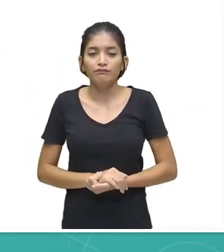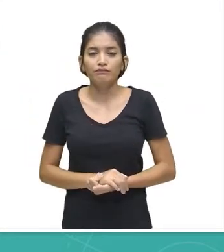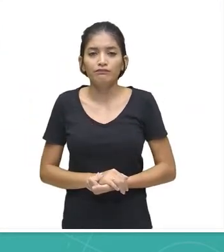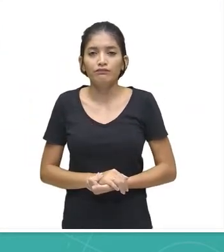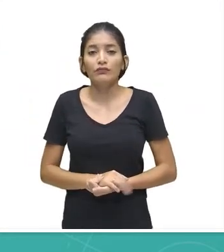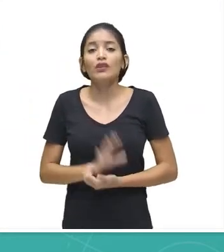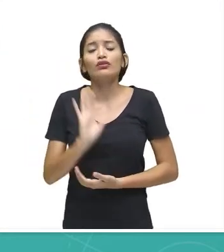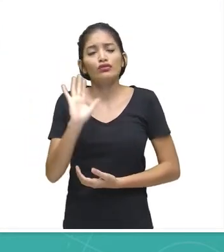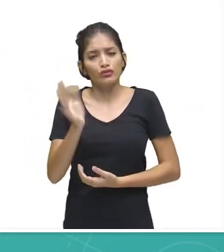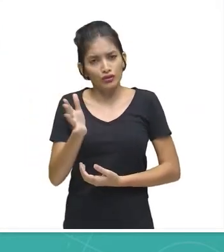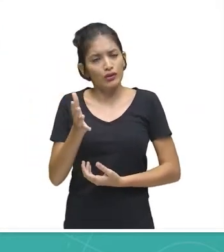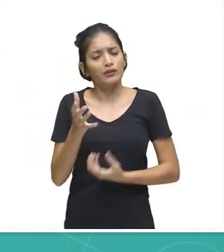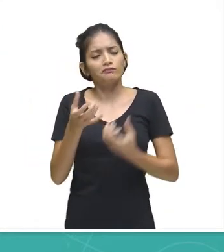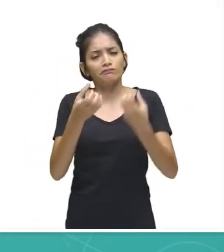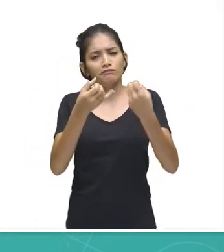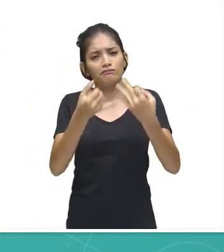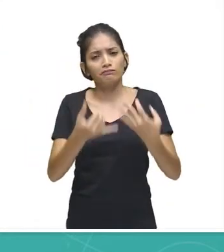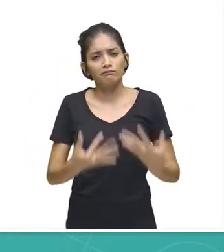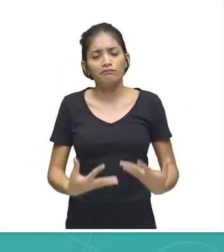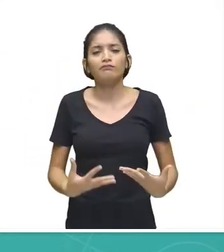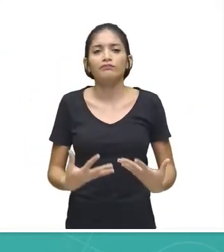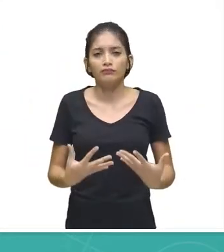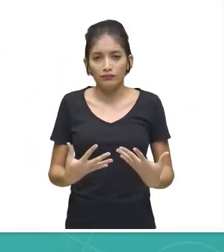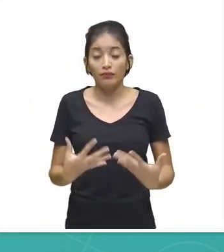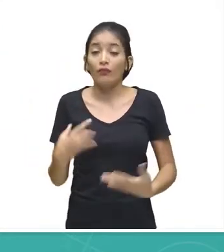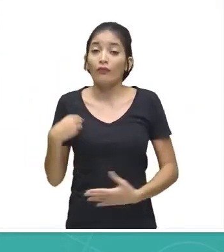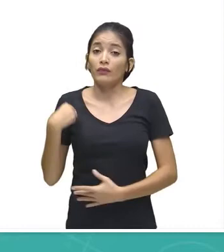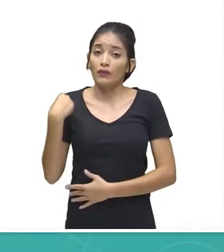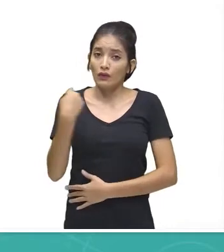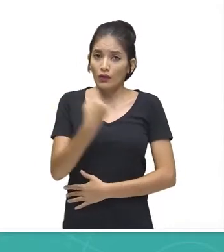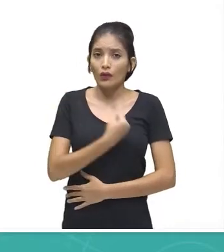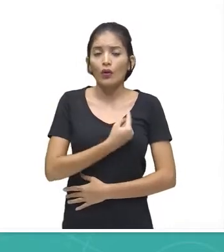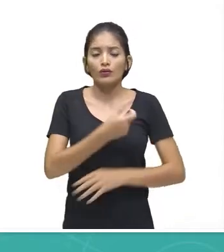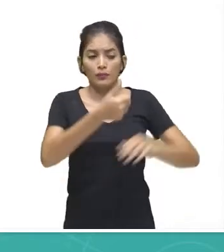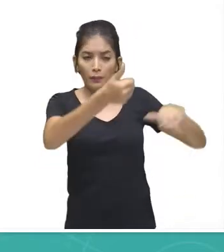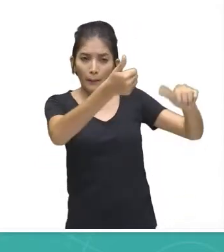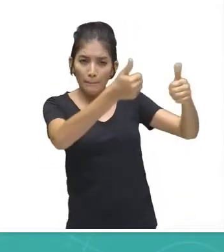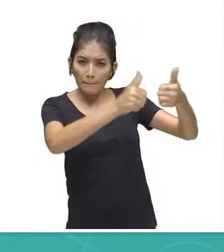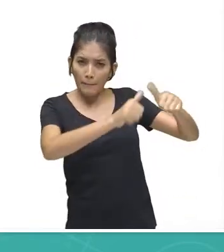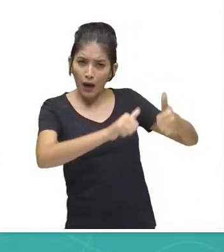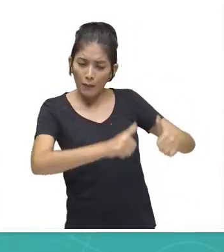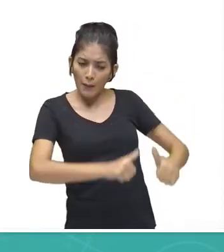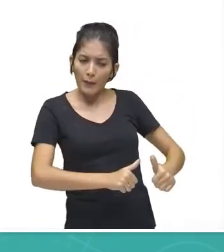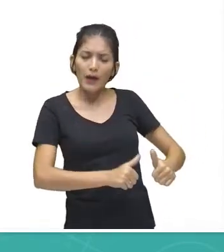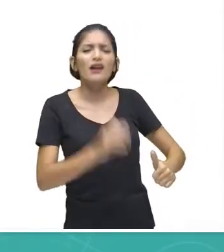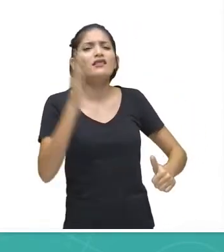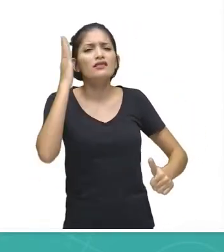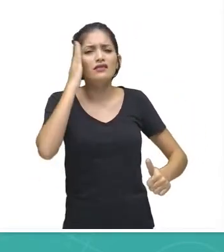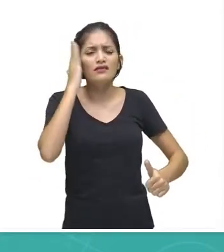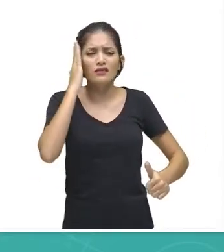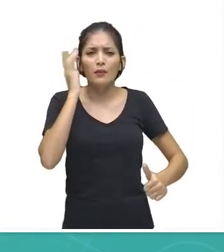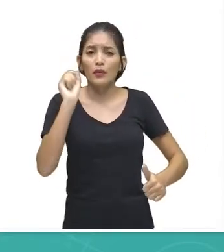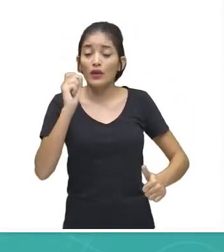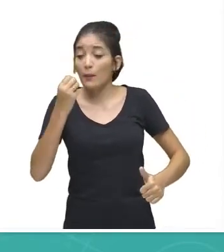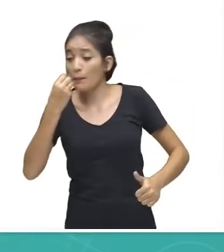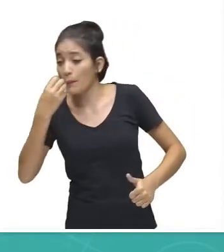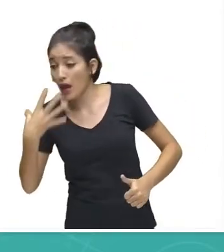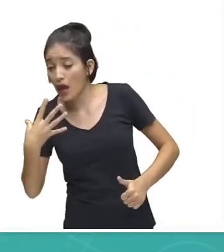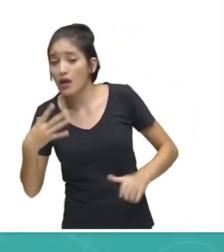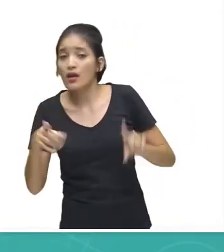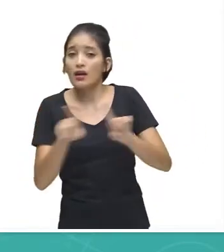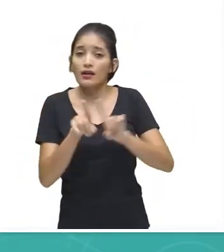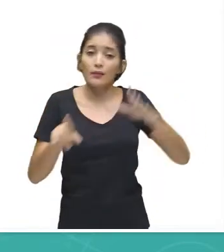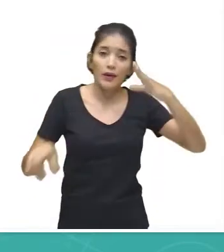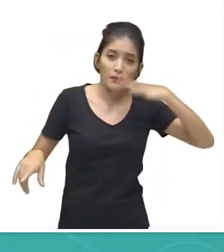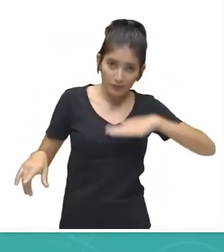para vocês que nós analisamos e já sabemos o que é o bem e o que é o